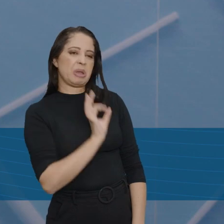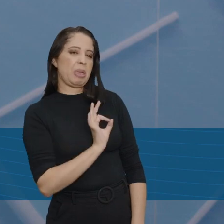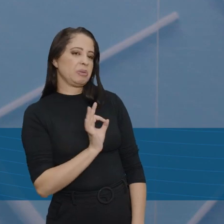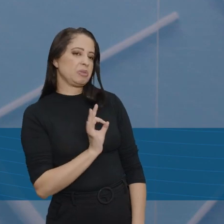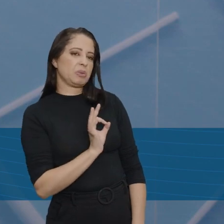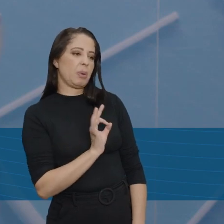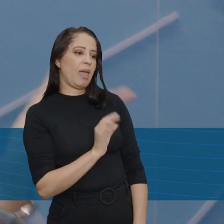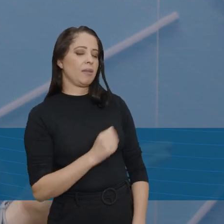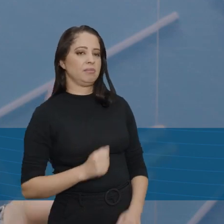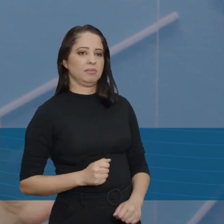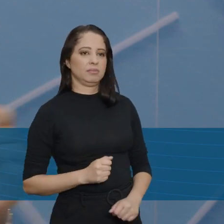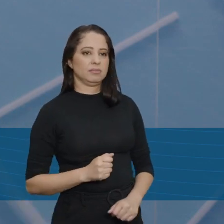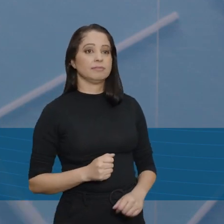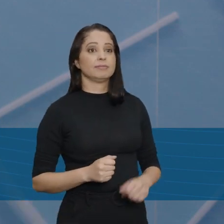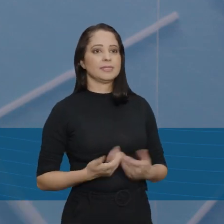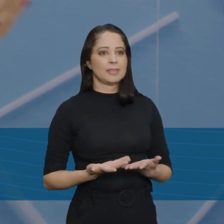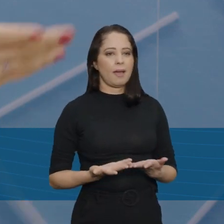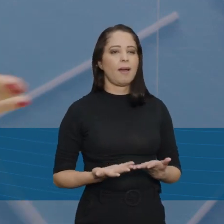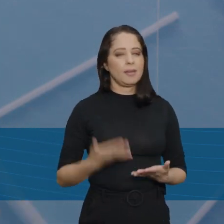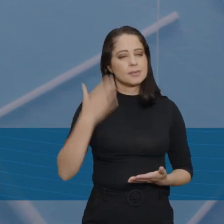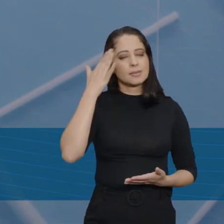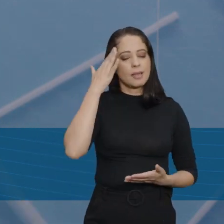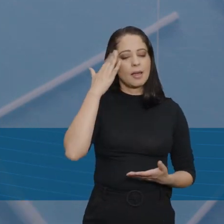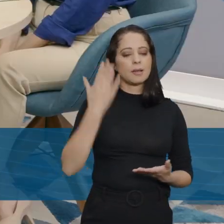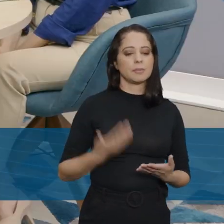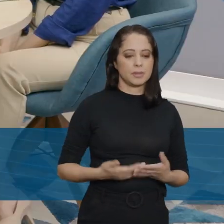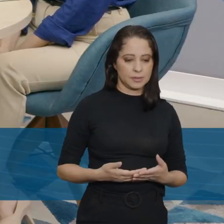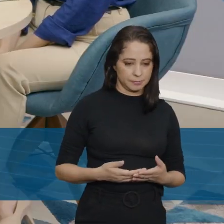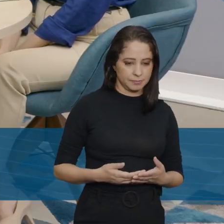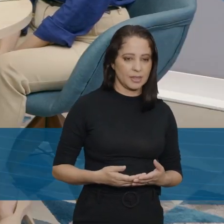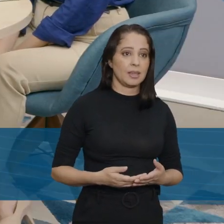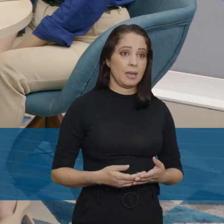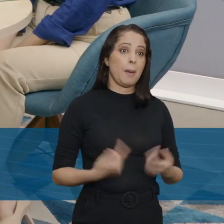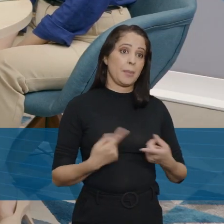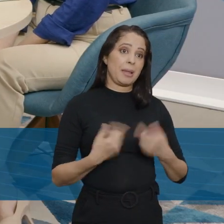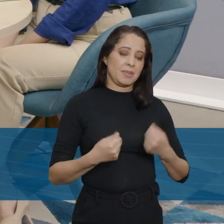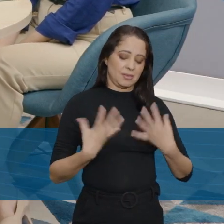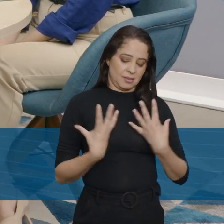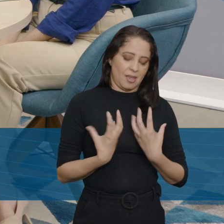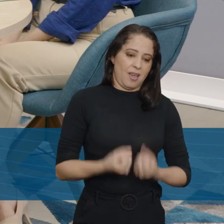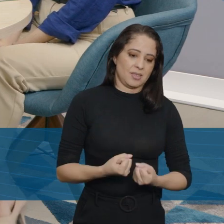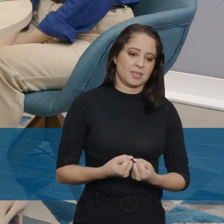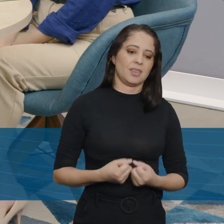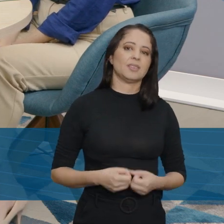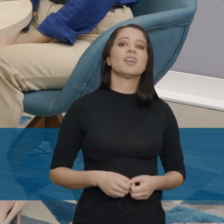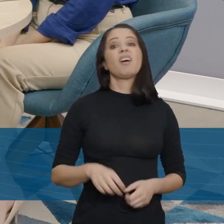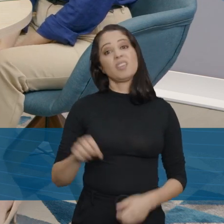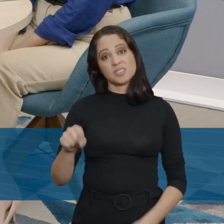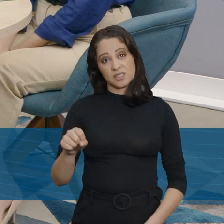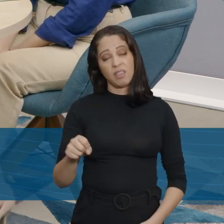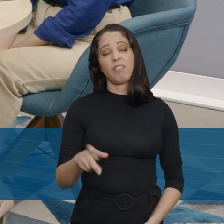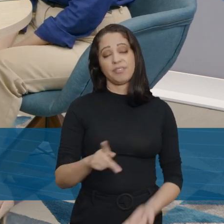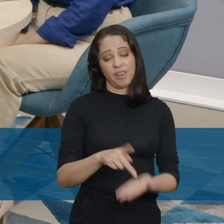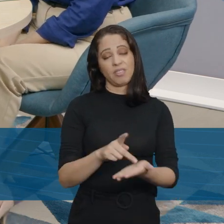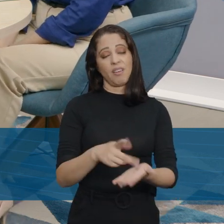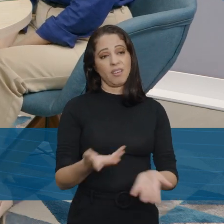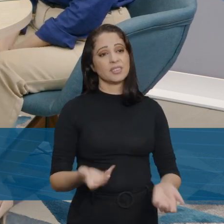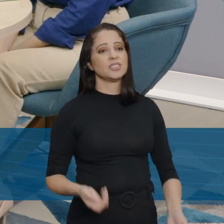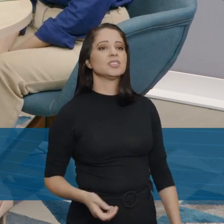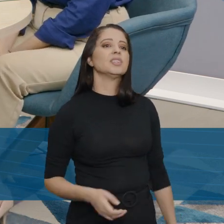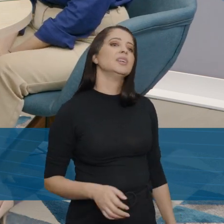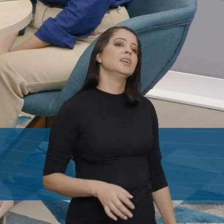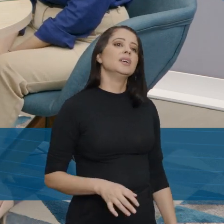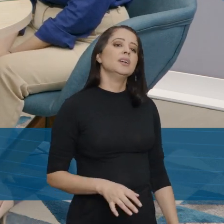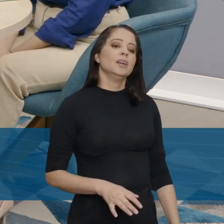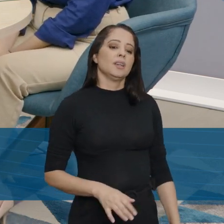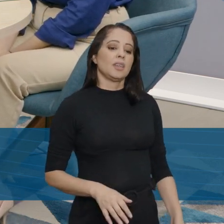tem que ser alguém extrovertido, tem que ir por uma outra carreira para ser aceito, né? O descolado. Isso, né?